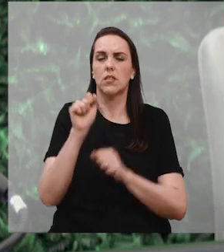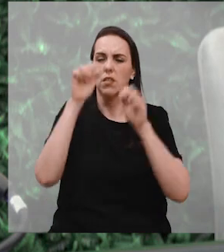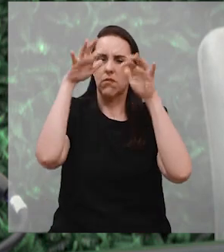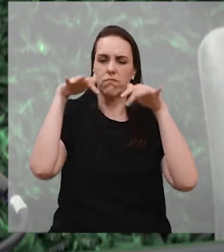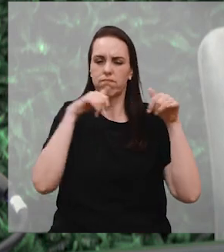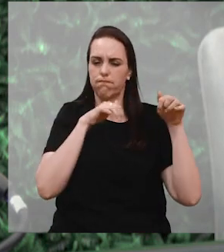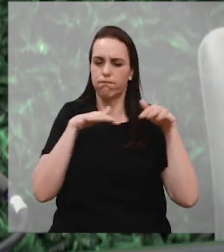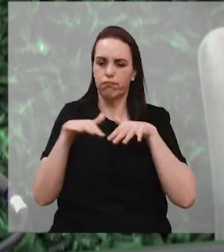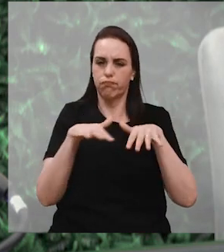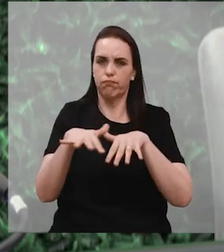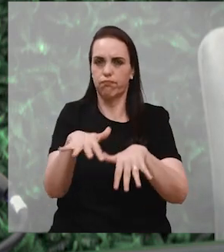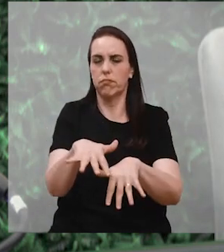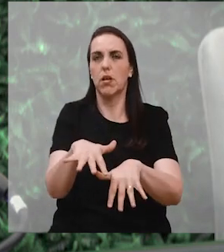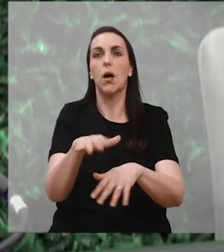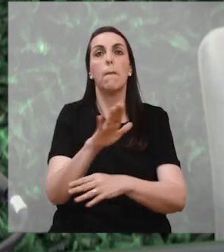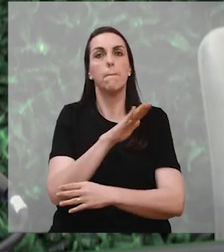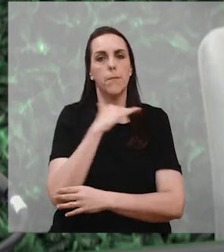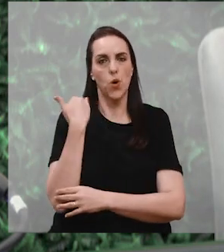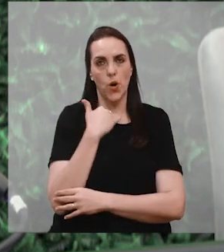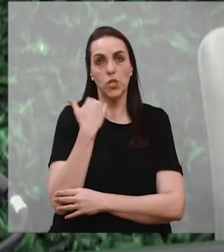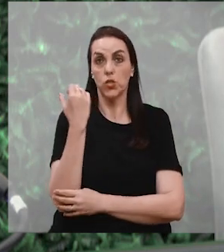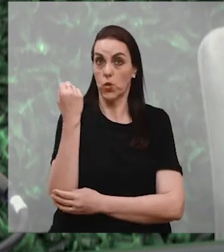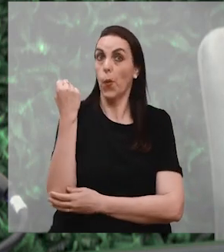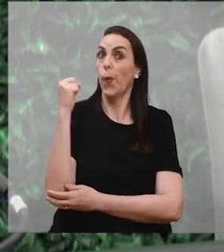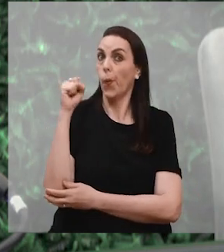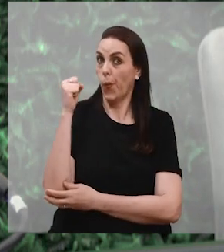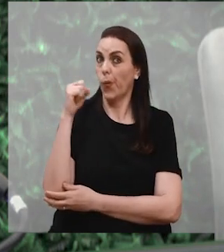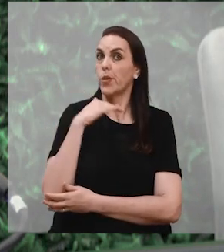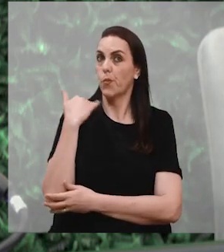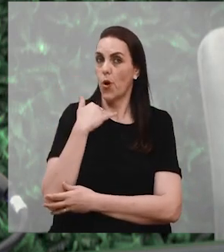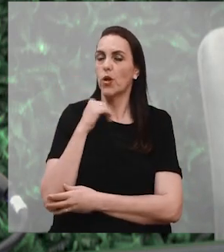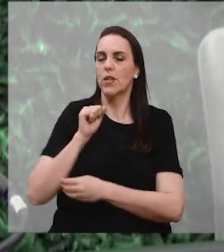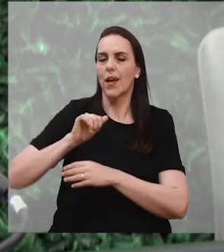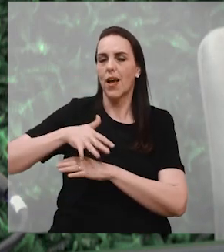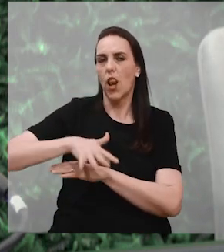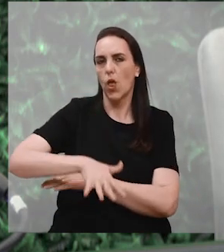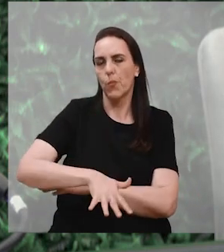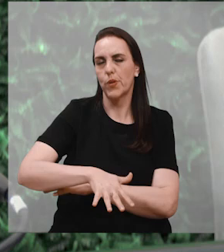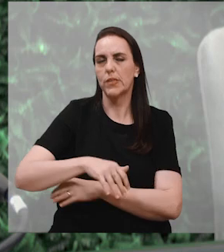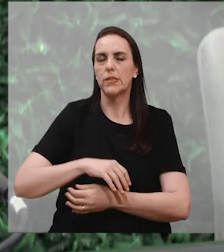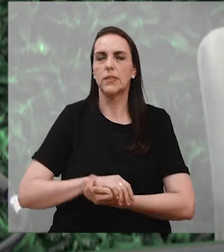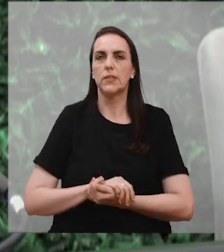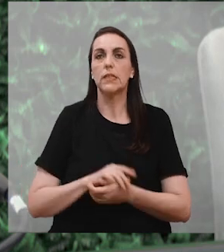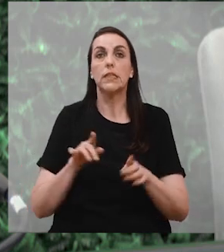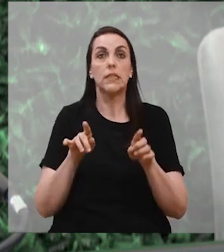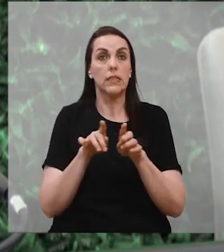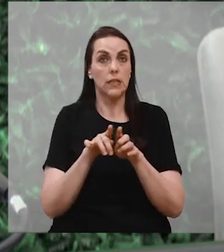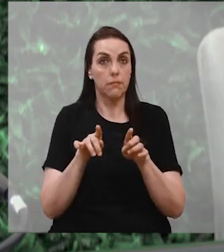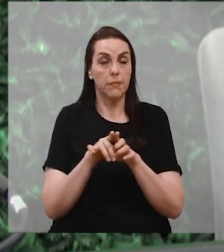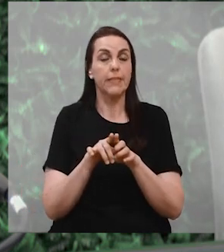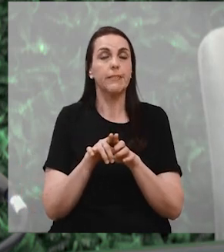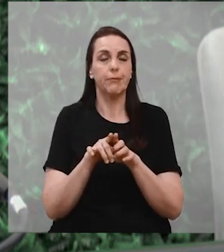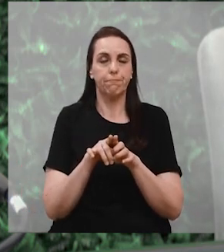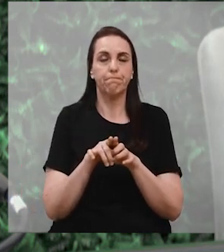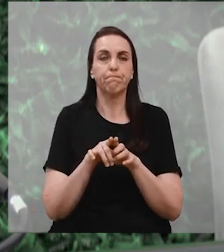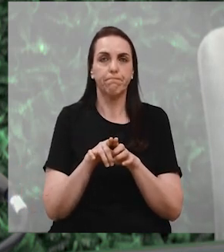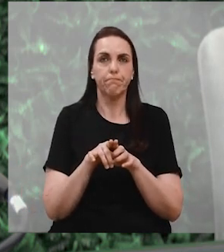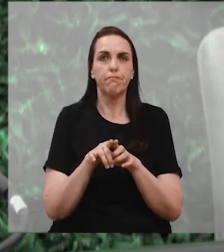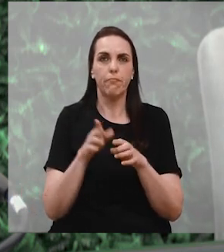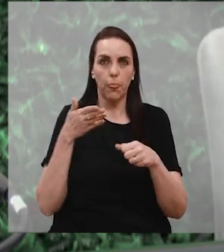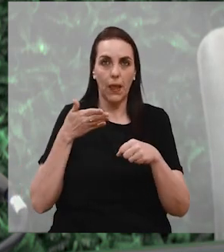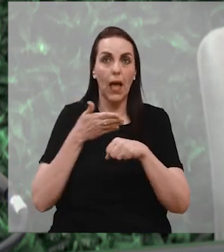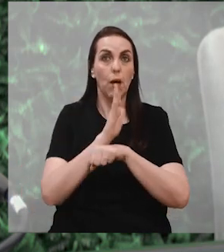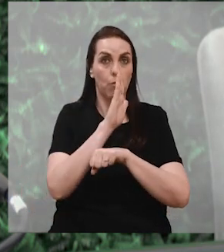os deslizamentos, tivemos mortes. 8 mortos. Isso aí, ali em Galópolis, né?